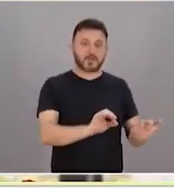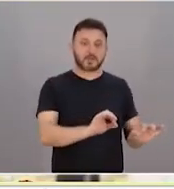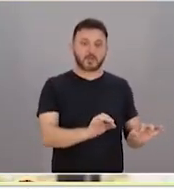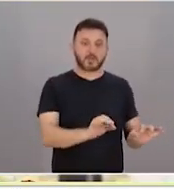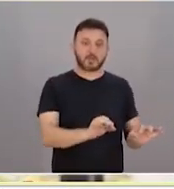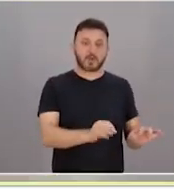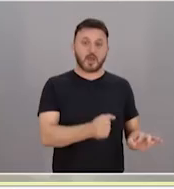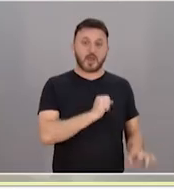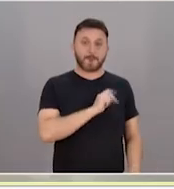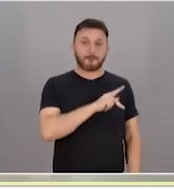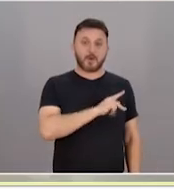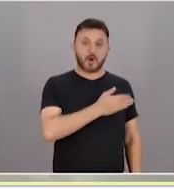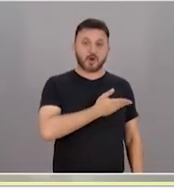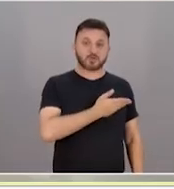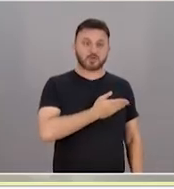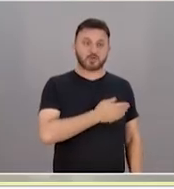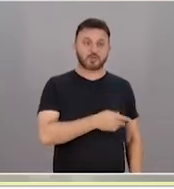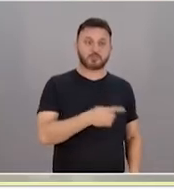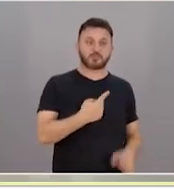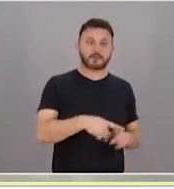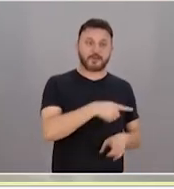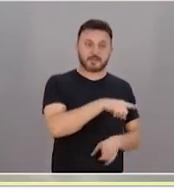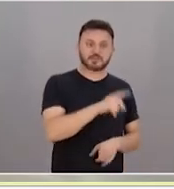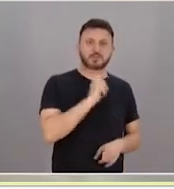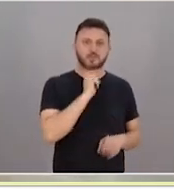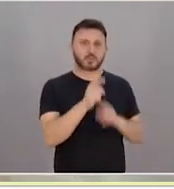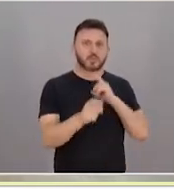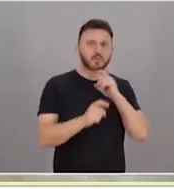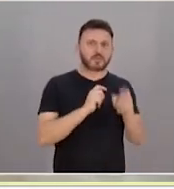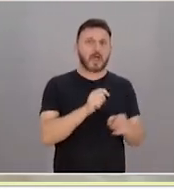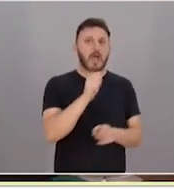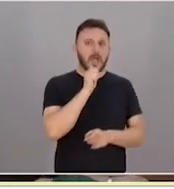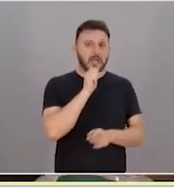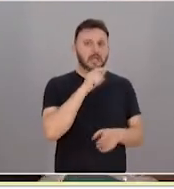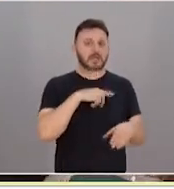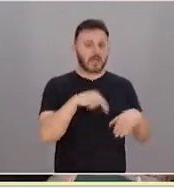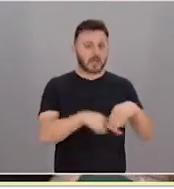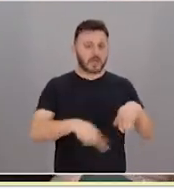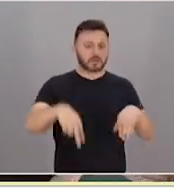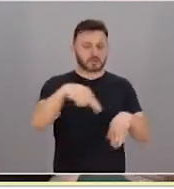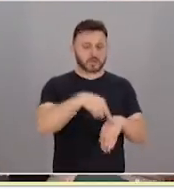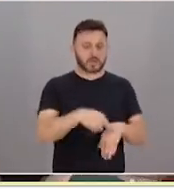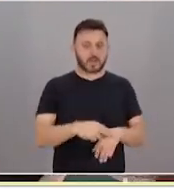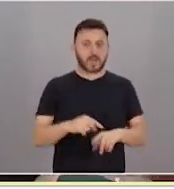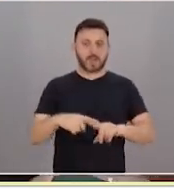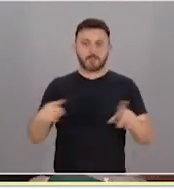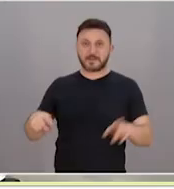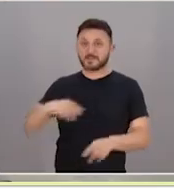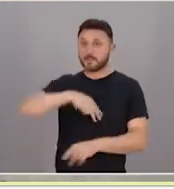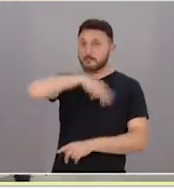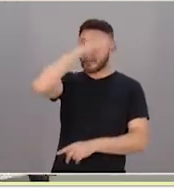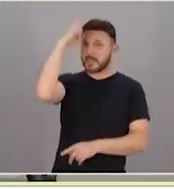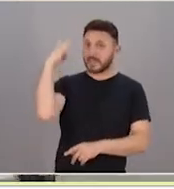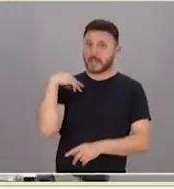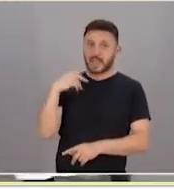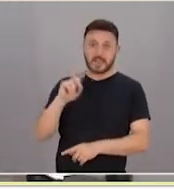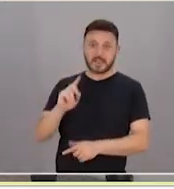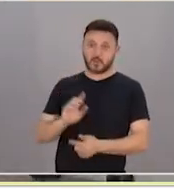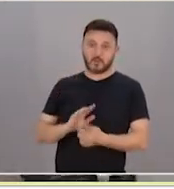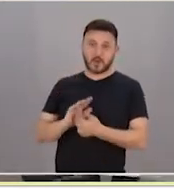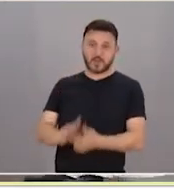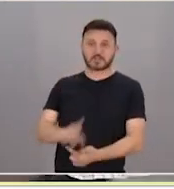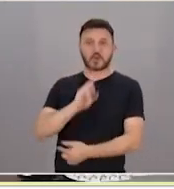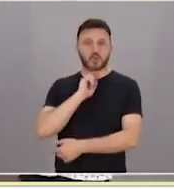tirar toda e qualquer dúvida de que ele ressuscitou, tanto que Nossa Senhora não tem nenhum registro de